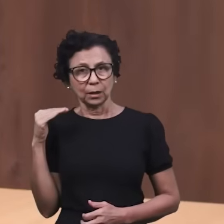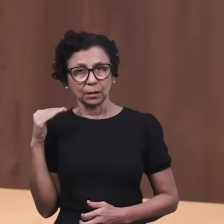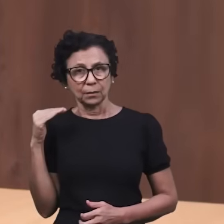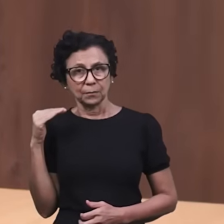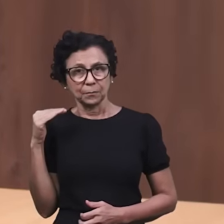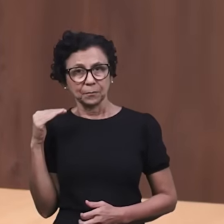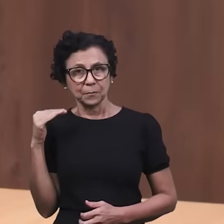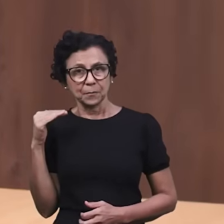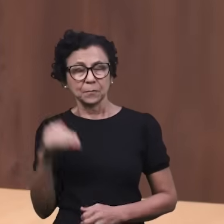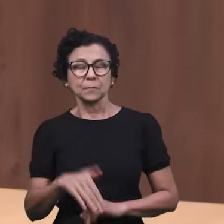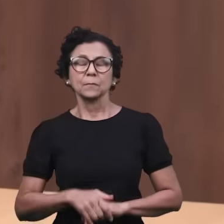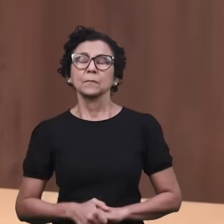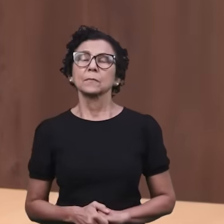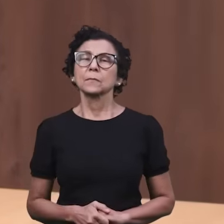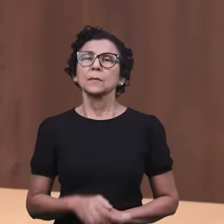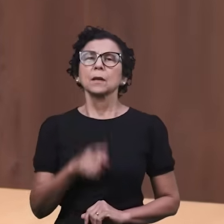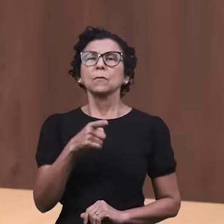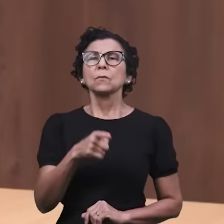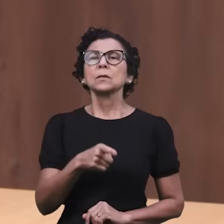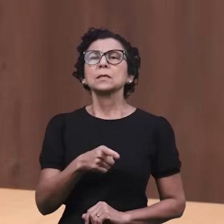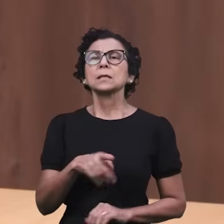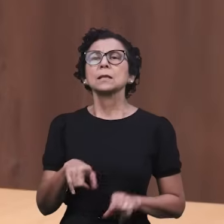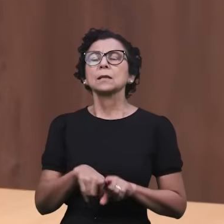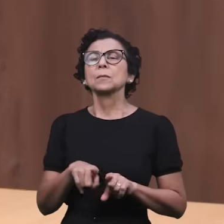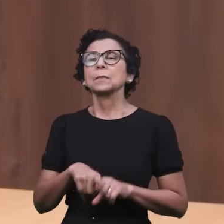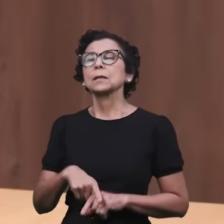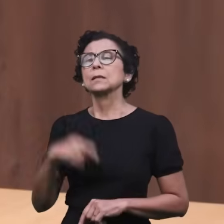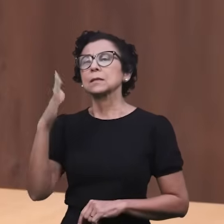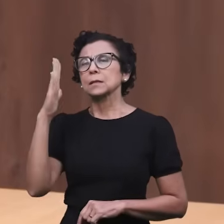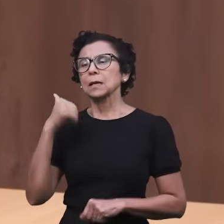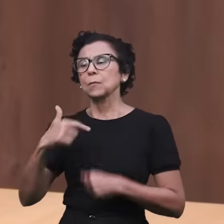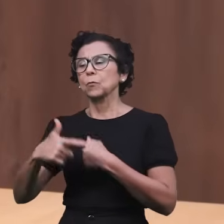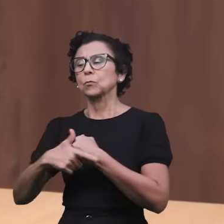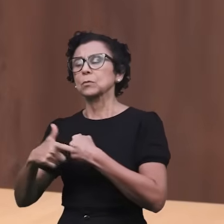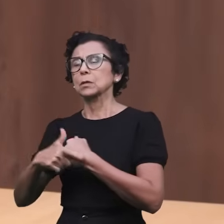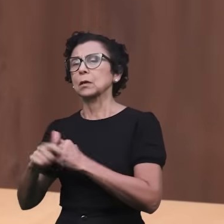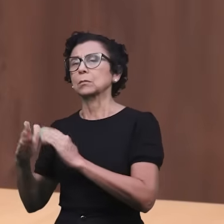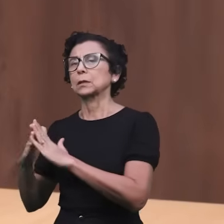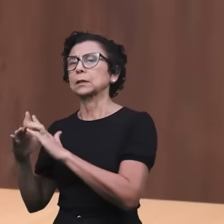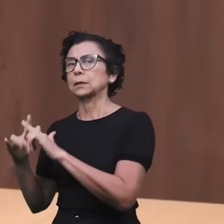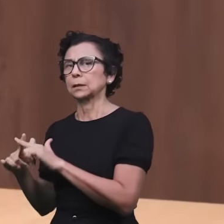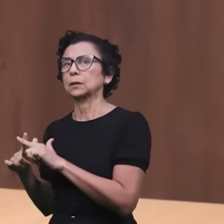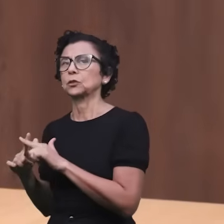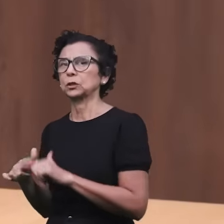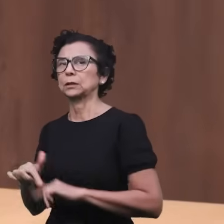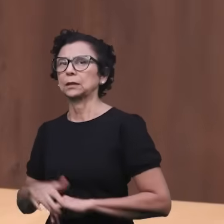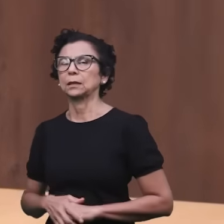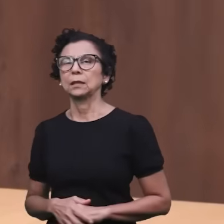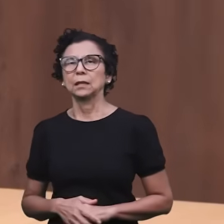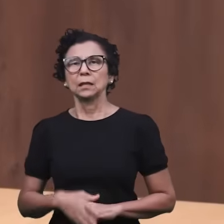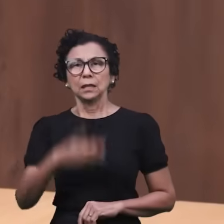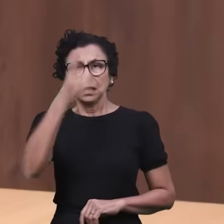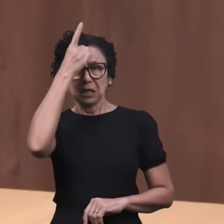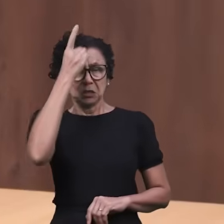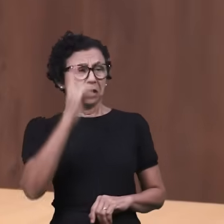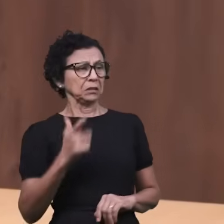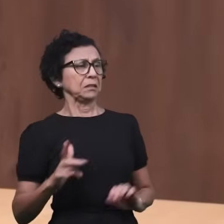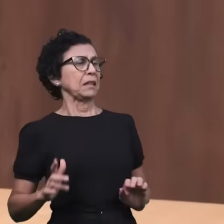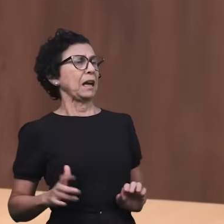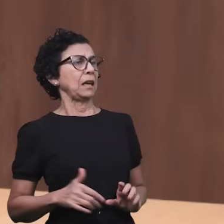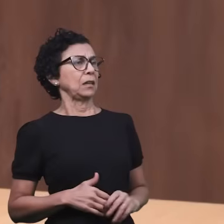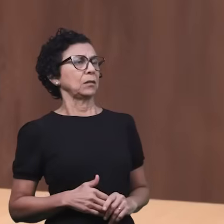discerne a sua função no corpo... Ah, mas eu não tenho dons. Sim, mas você ora, você intercede. E você tem dons, sim. Você pode